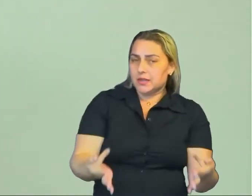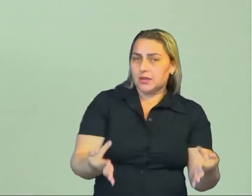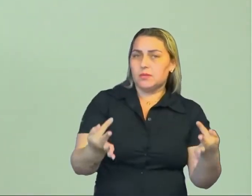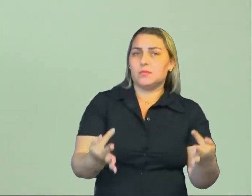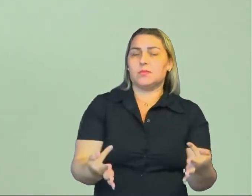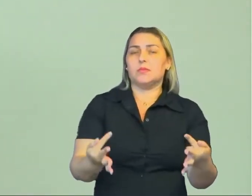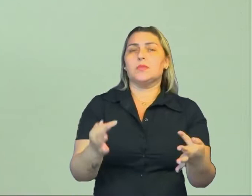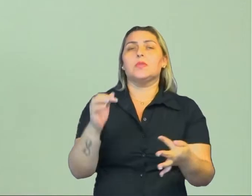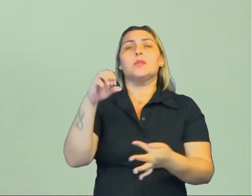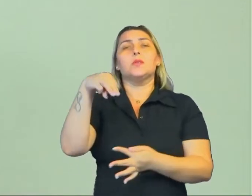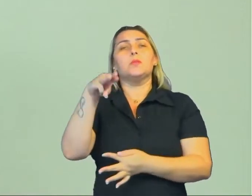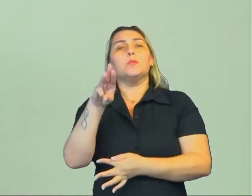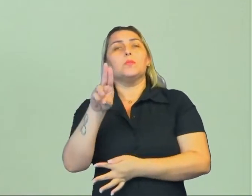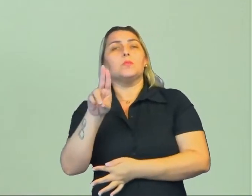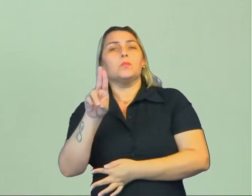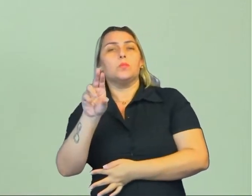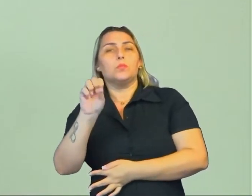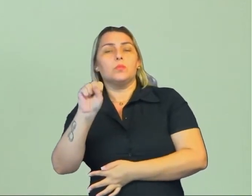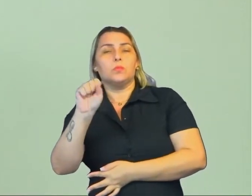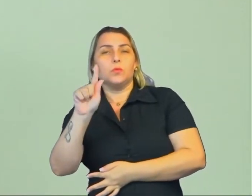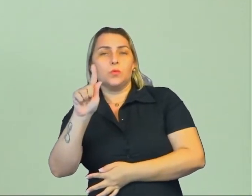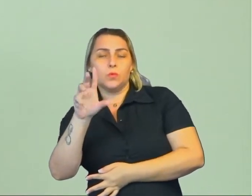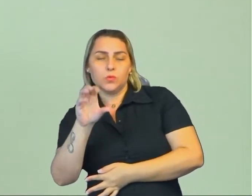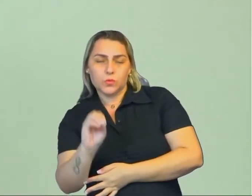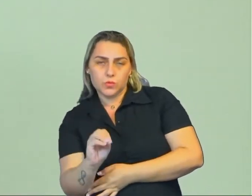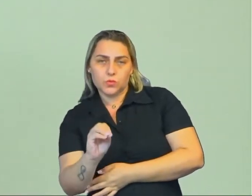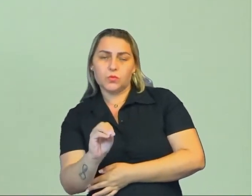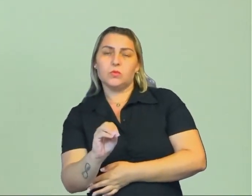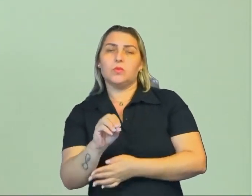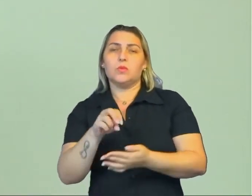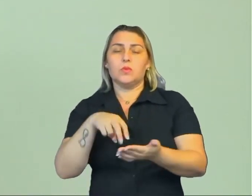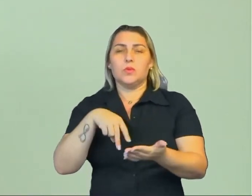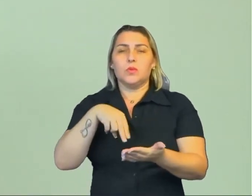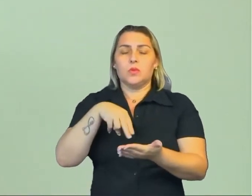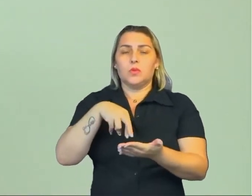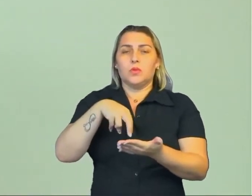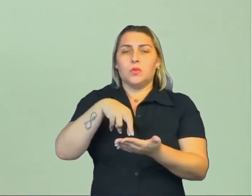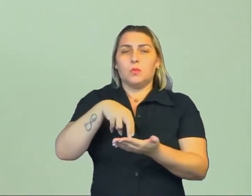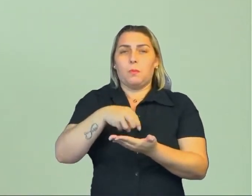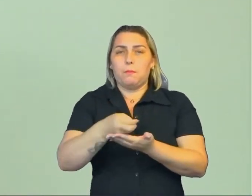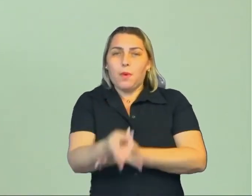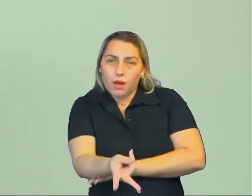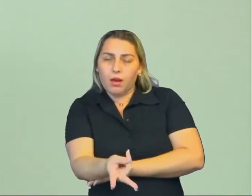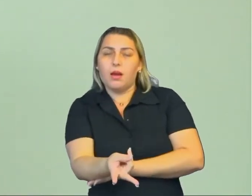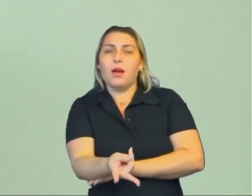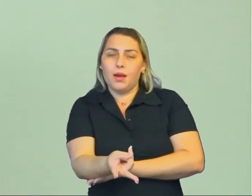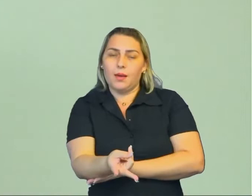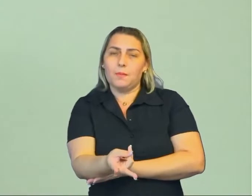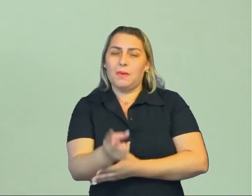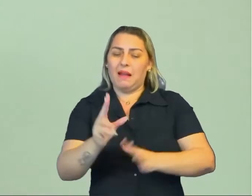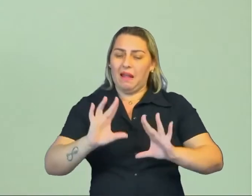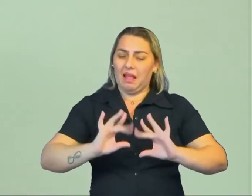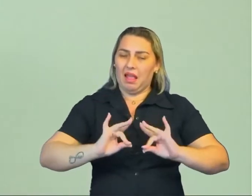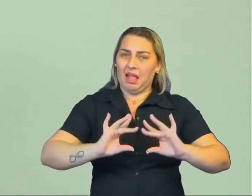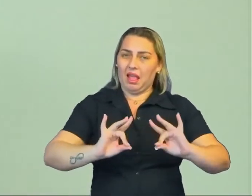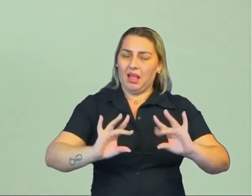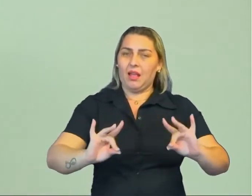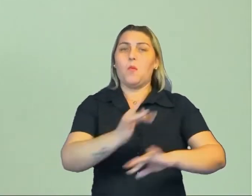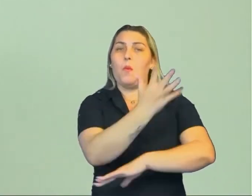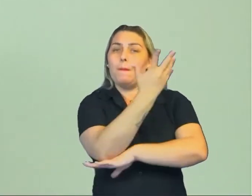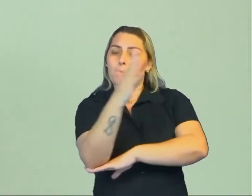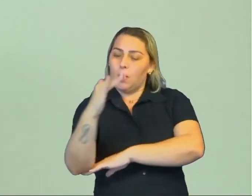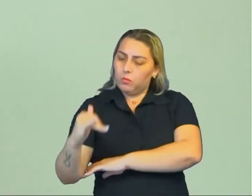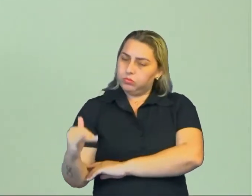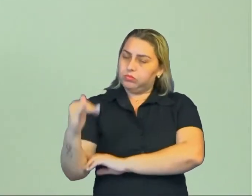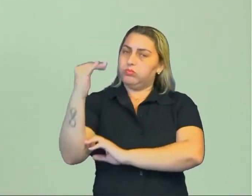é o musgo, que muitas vezes você até escorrega quando está molhado, até uma grande